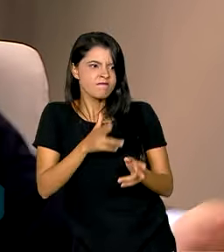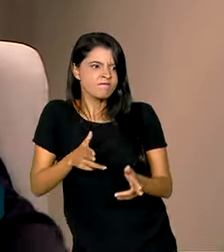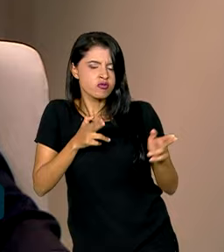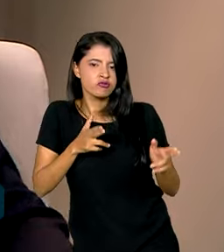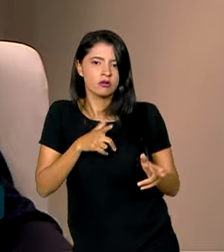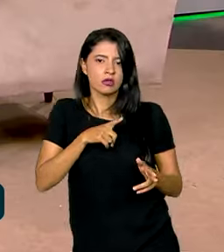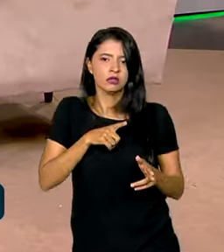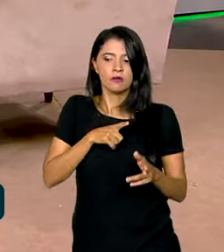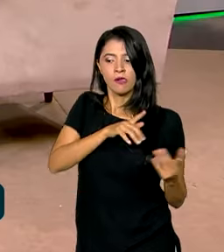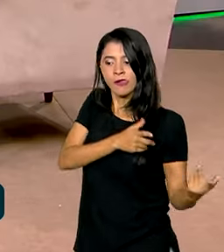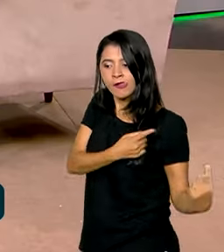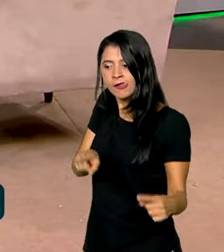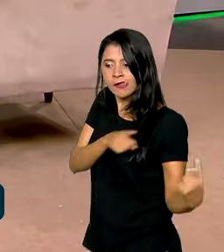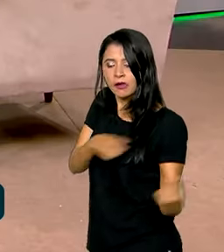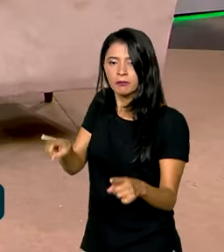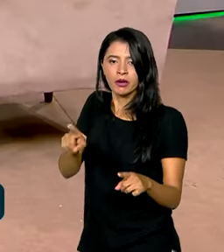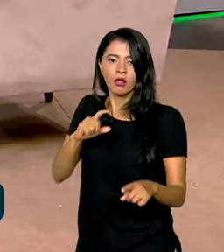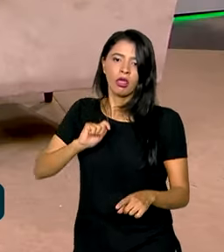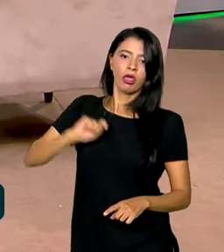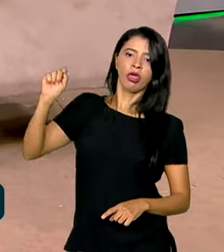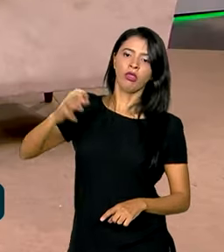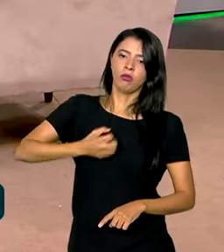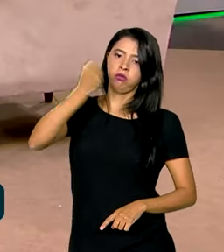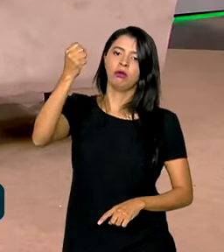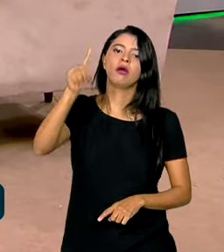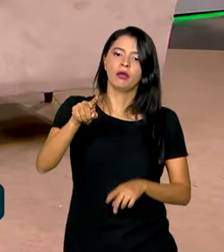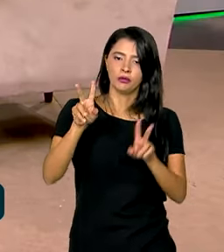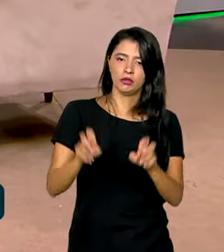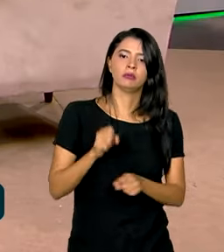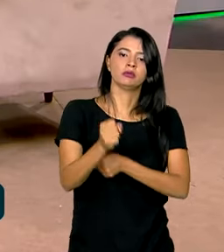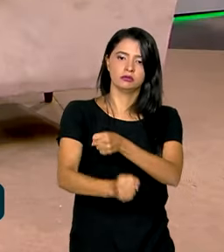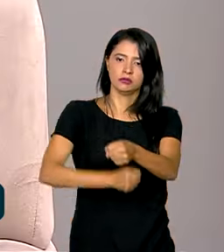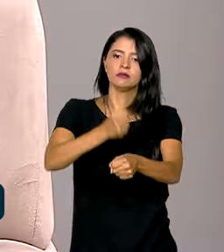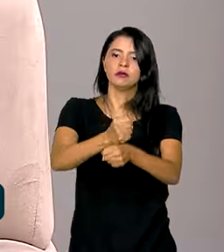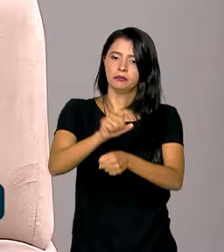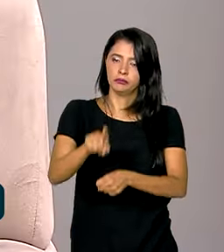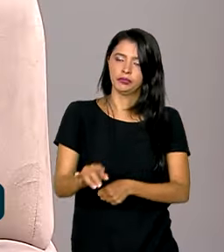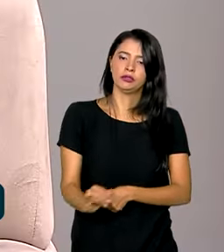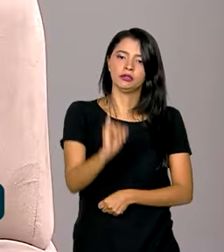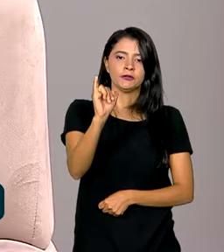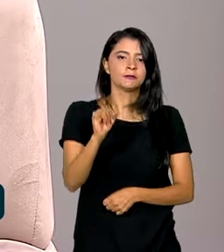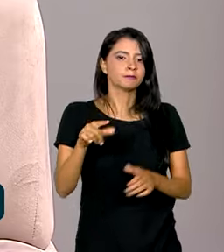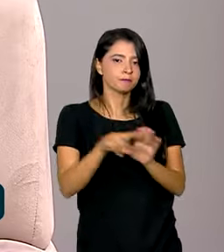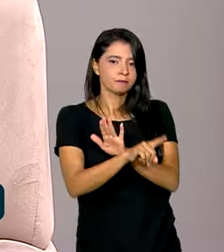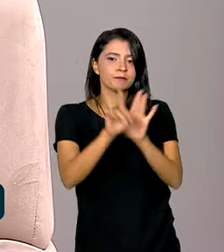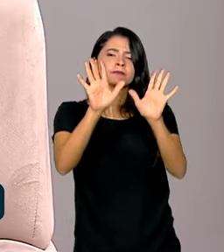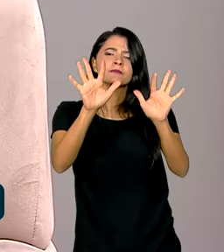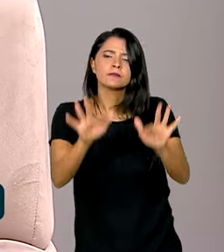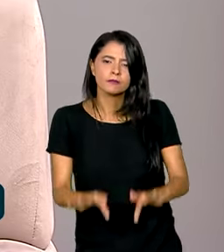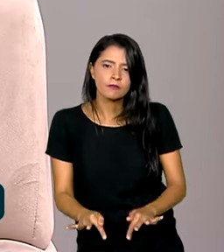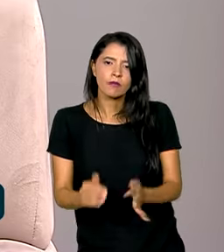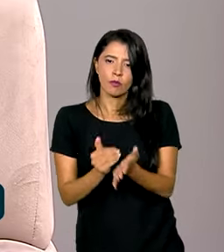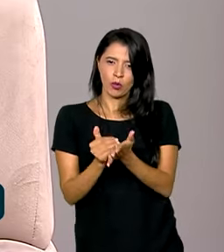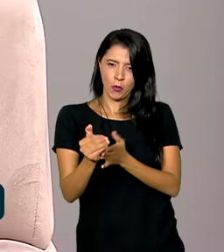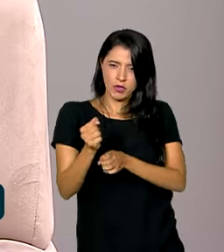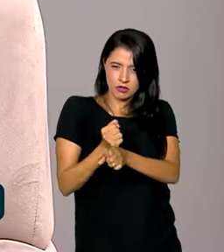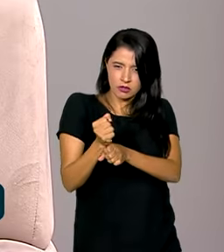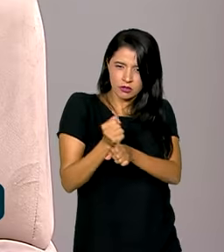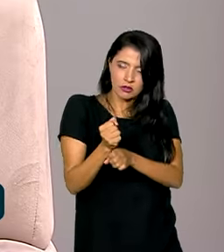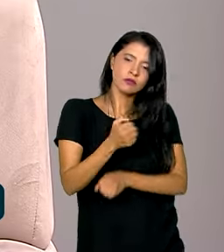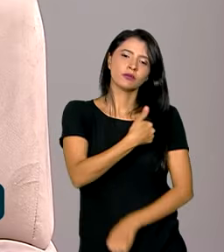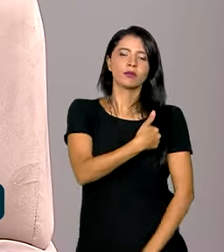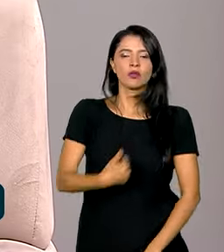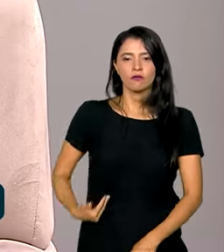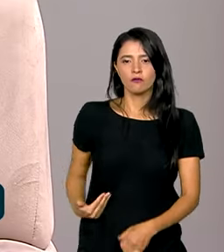instigação a suicídios. Então, isso realmente é um tema fundamental para o próximo ano. É verdade. Ministro, para a gente encerrar, no início do ano, o governo lançou